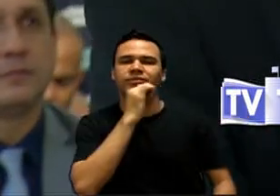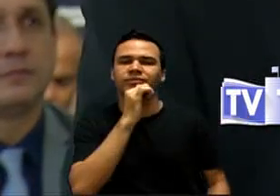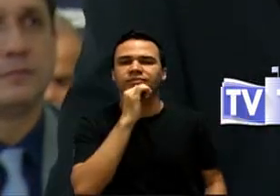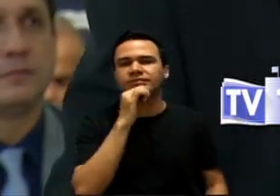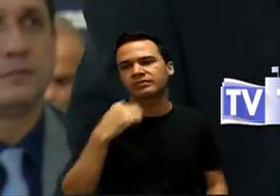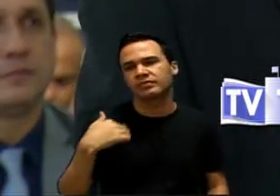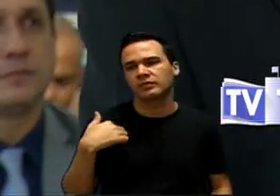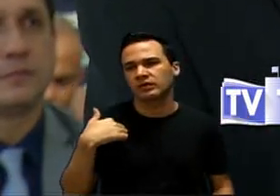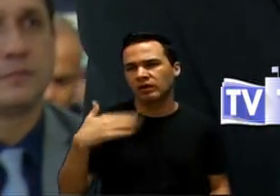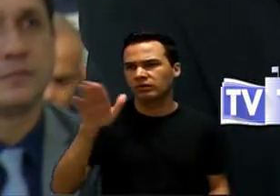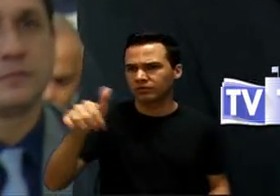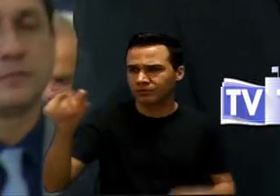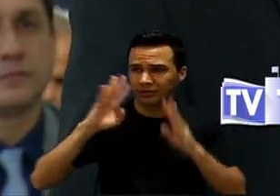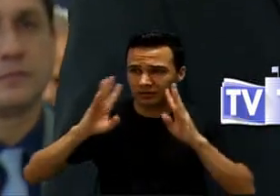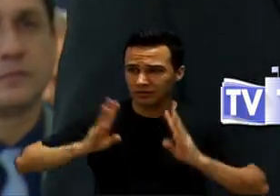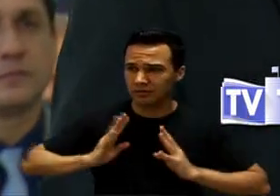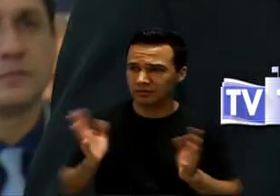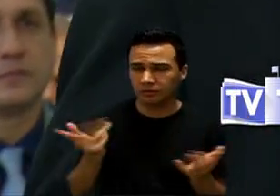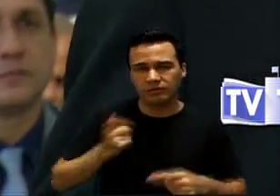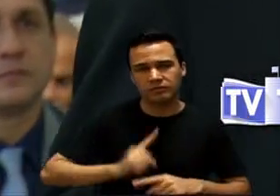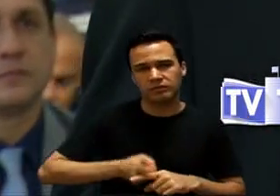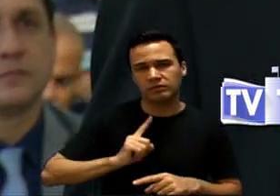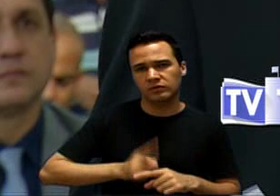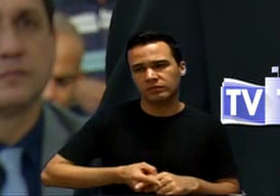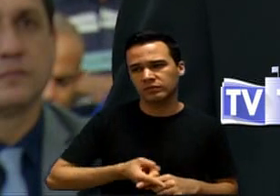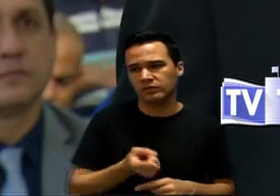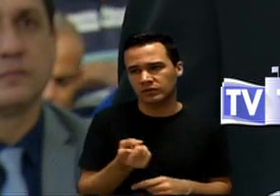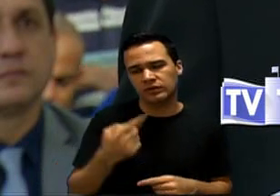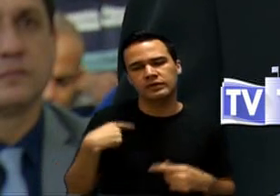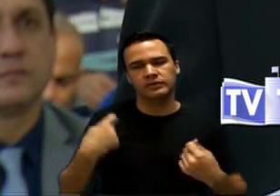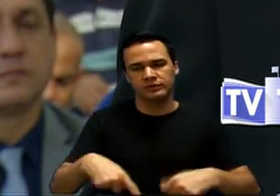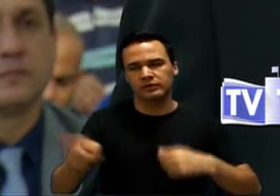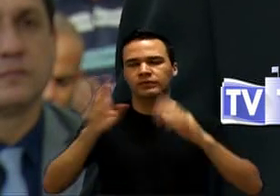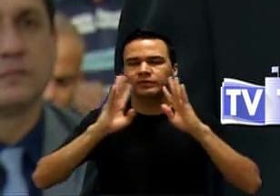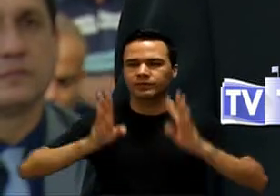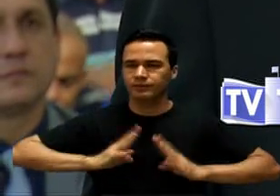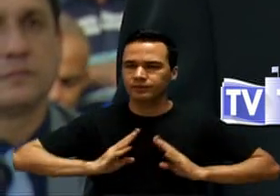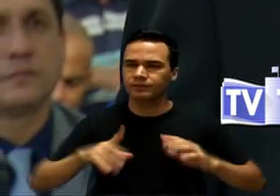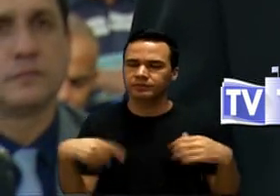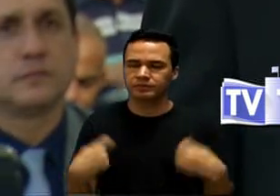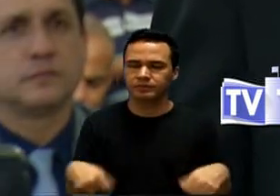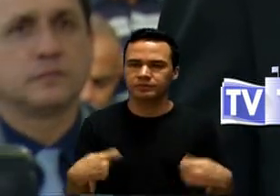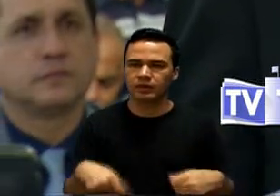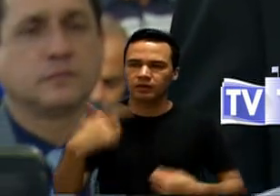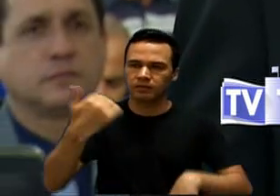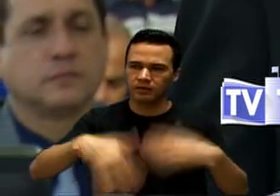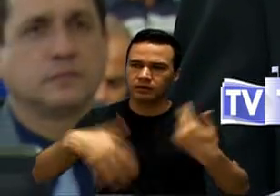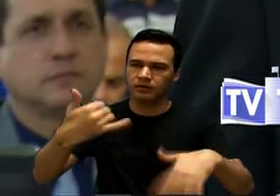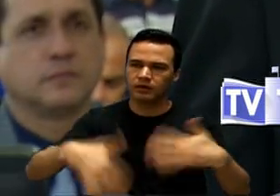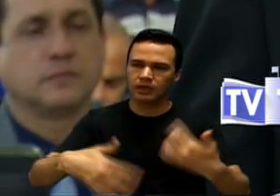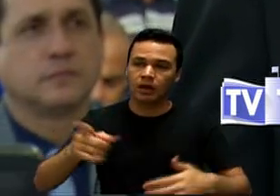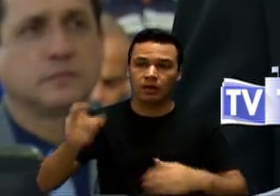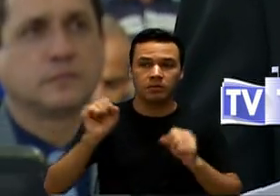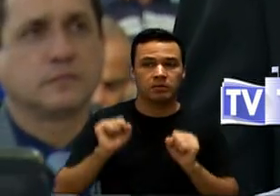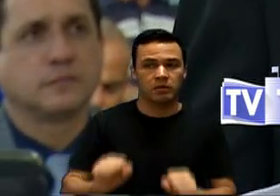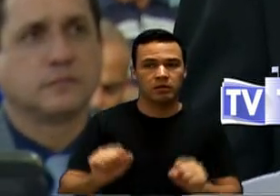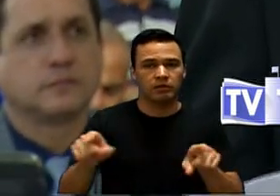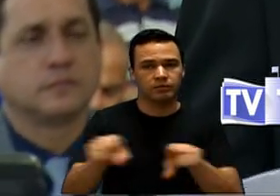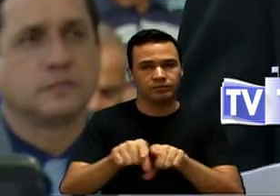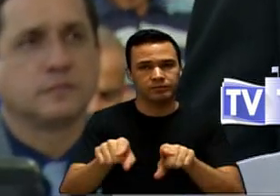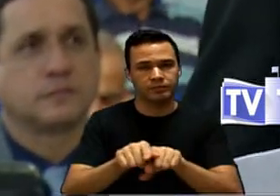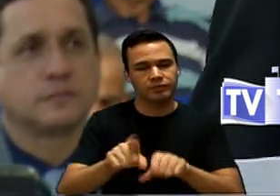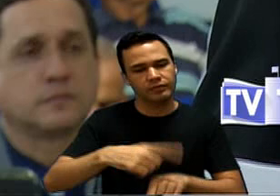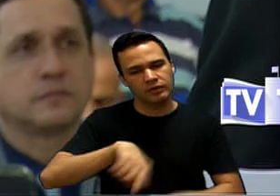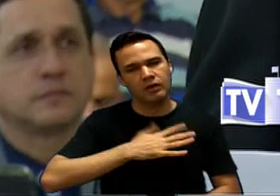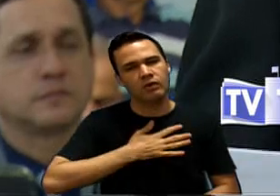viu, senhor presidente, chamar a atenção, é que, efetivamente, é importante que Vossa Excelência tenha ciência desses fatos e que possa também cooptar a